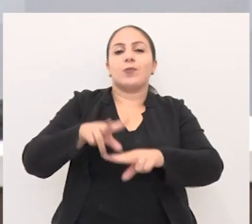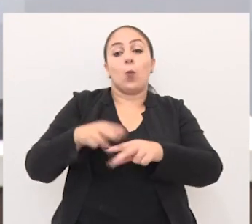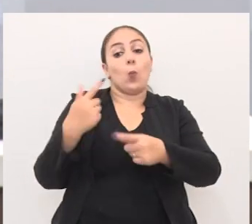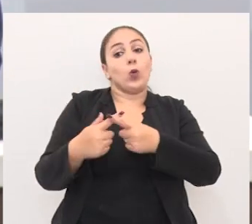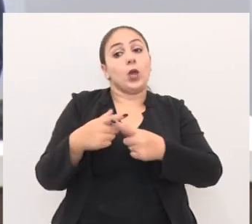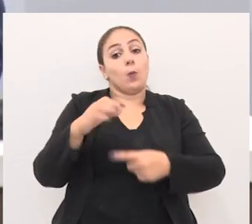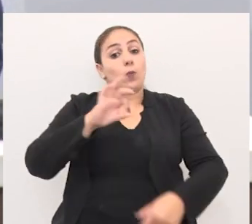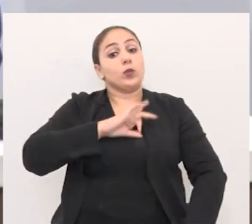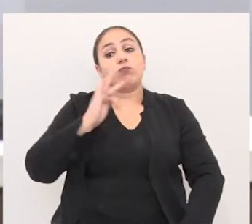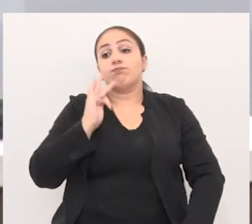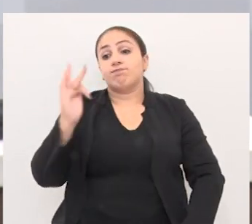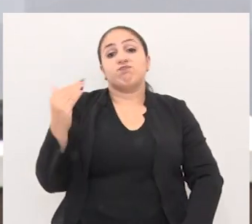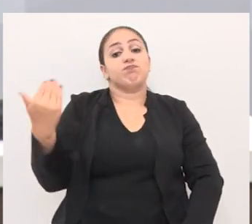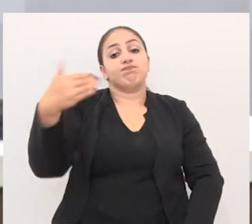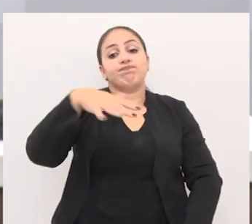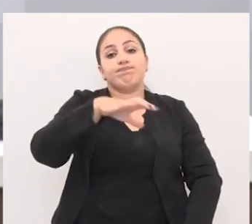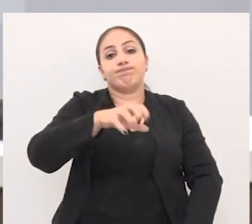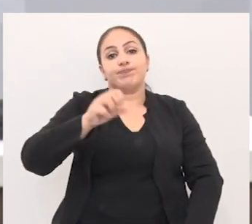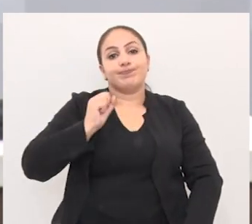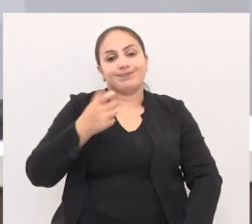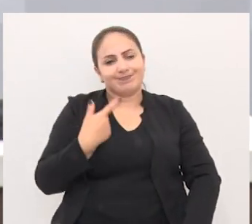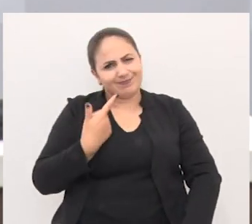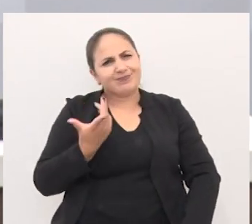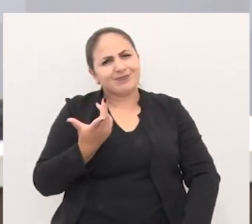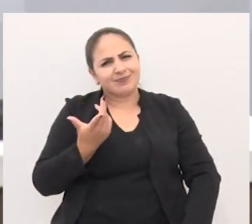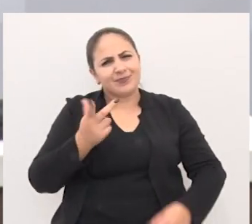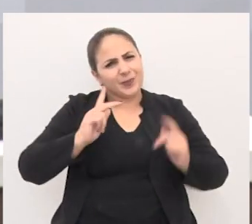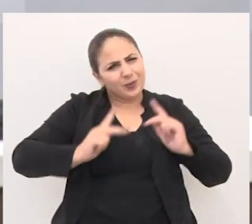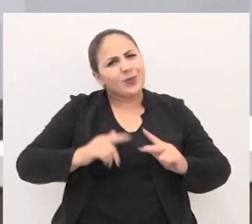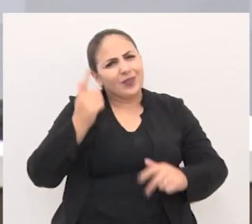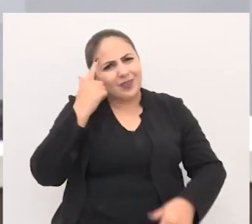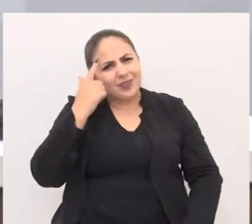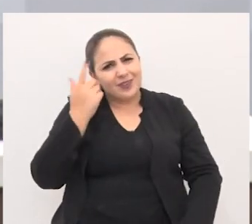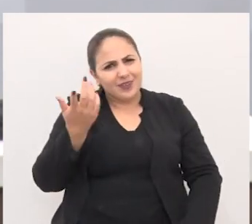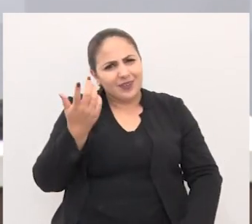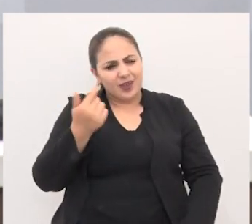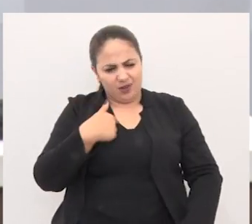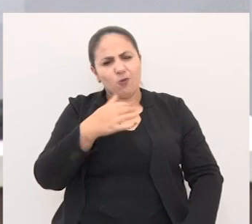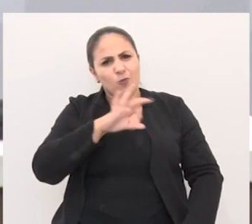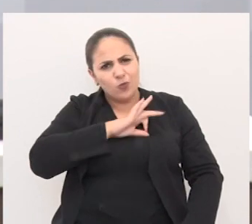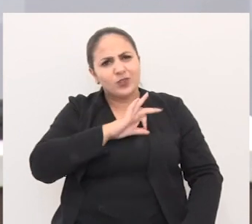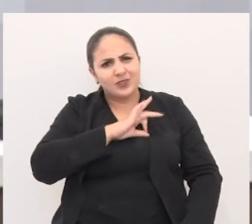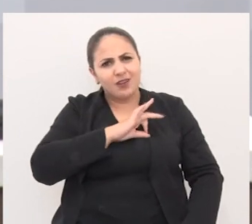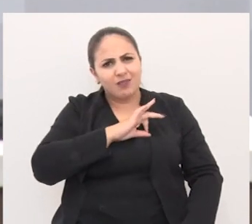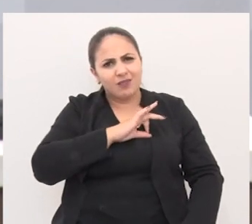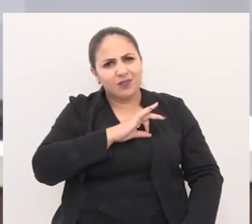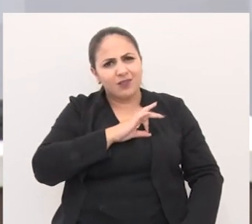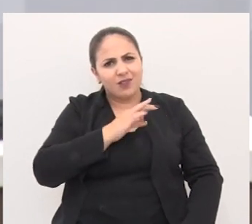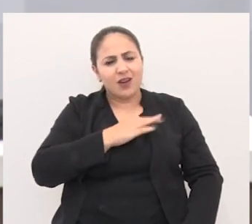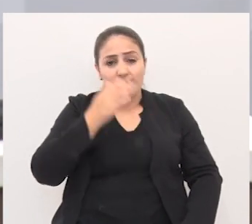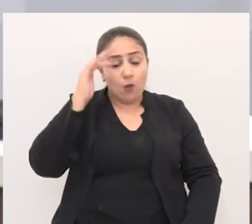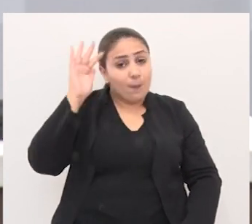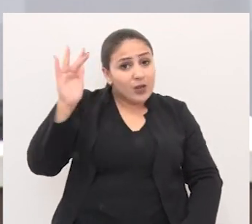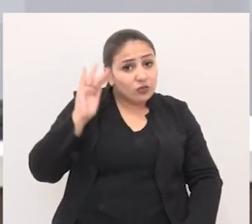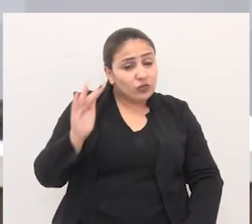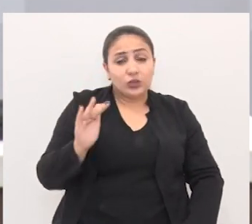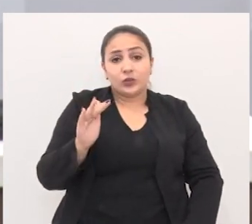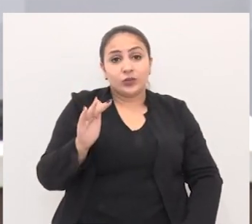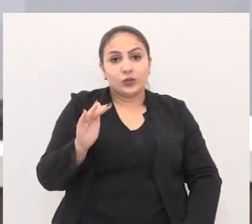a federal não vai vir aqui me buscar. Pessoal, eu sou policial. E eu imagino